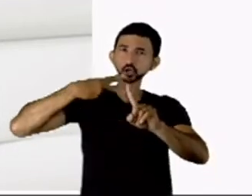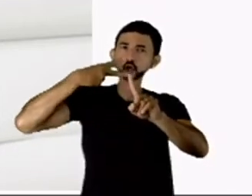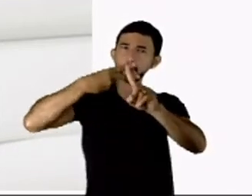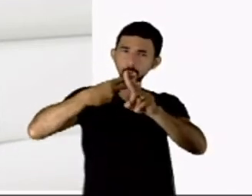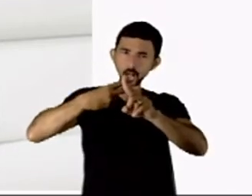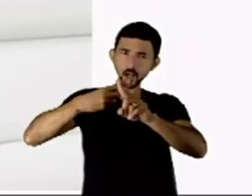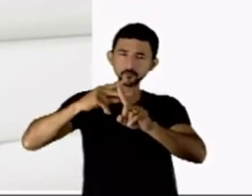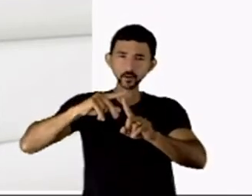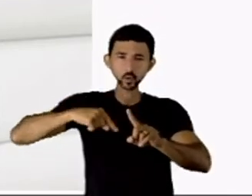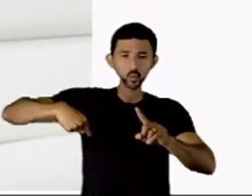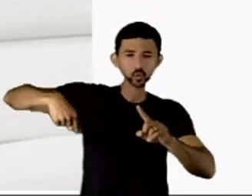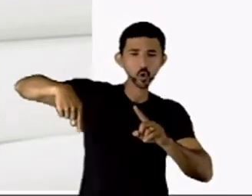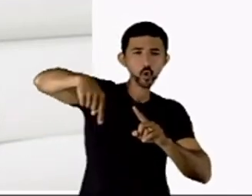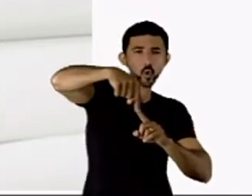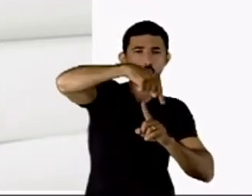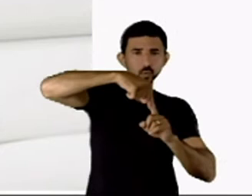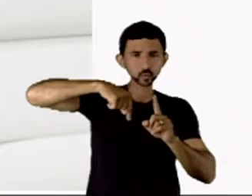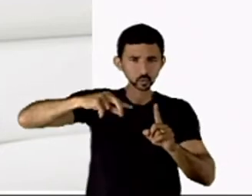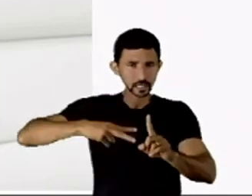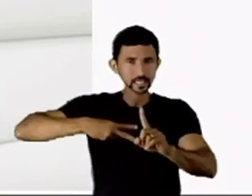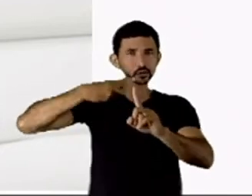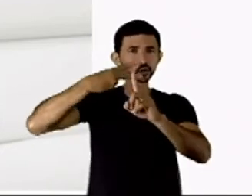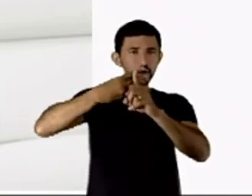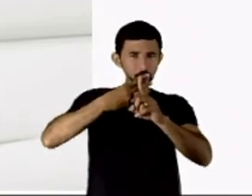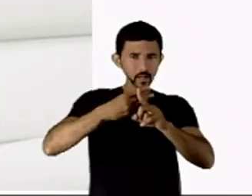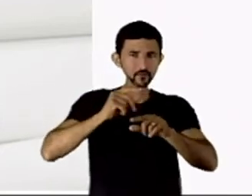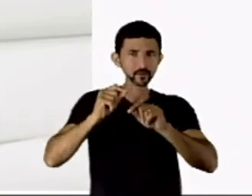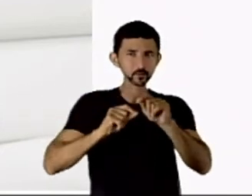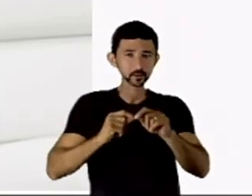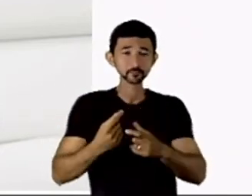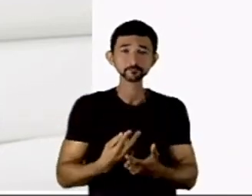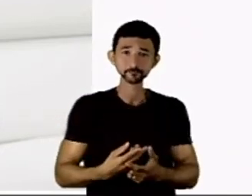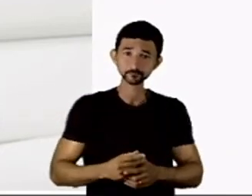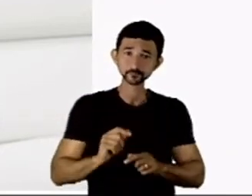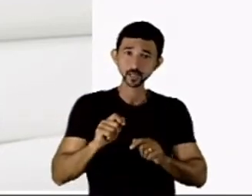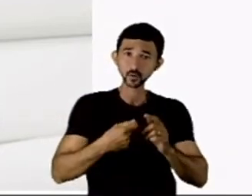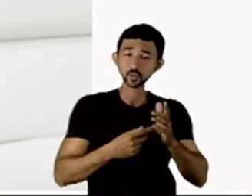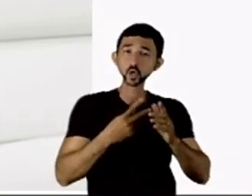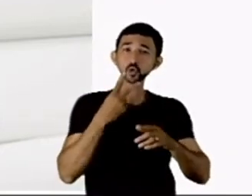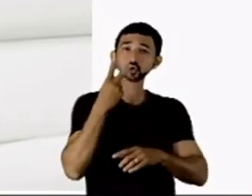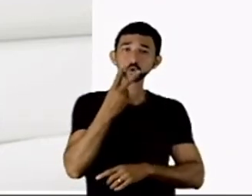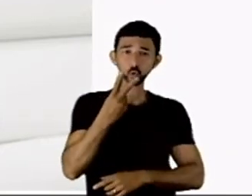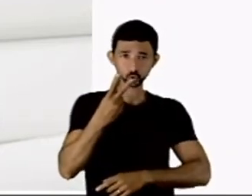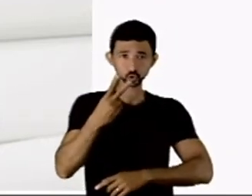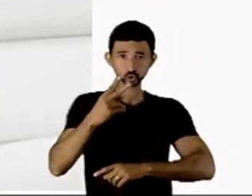o número de voltas. E o dobro, ele é simbolizado, representado pelo